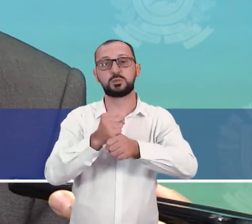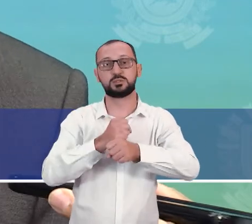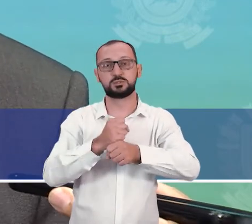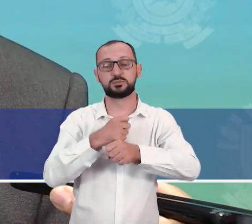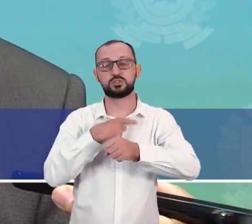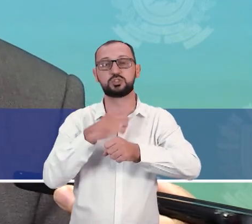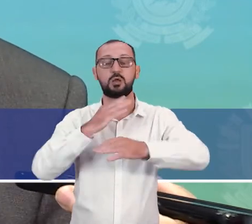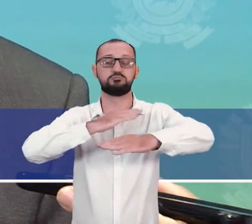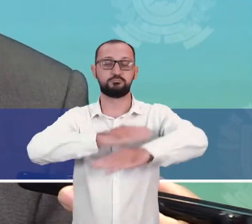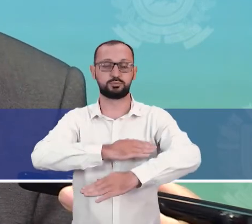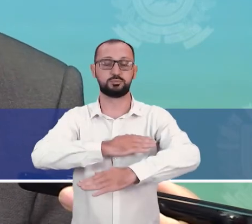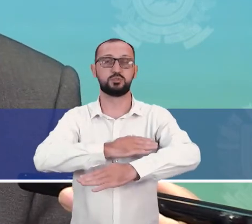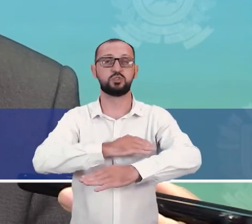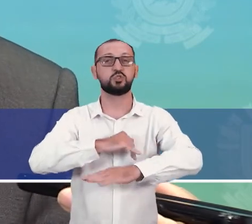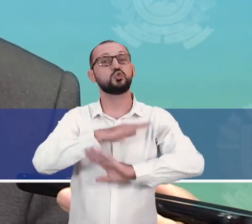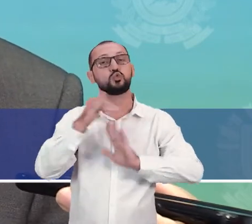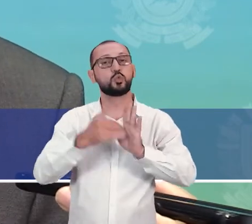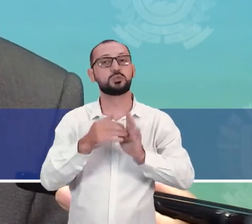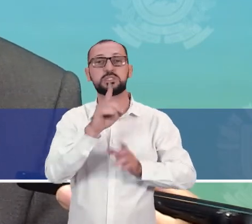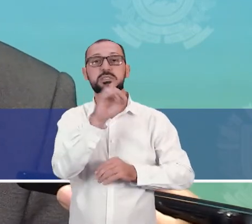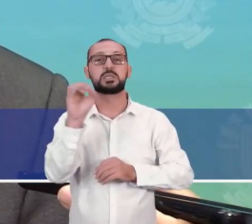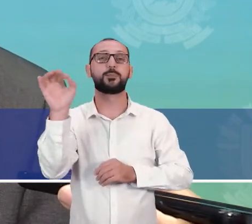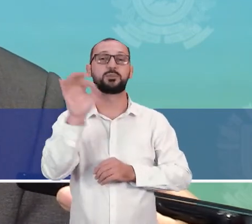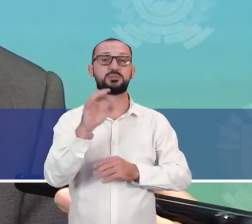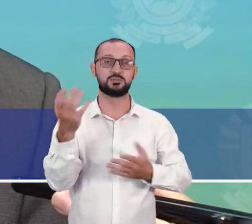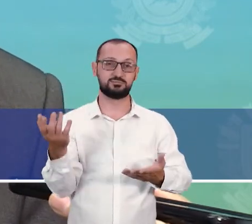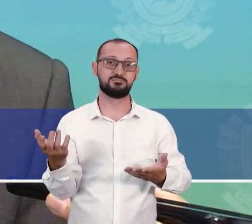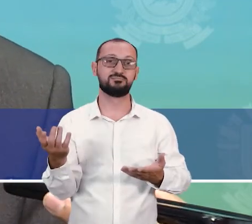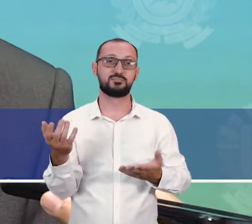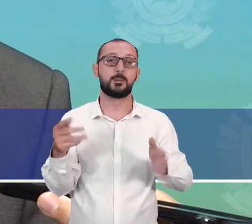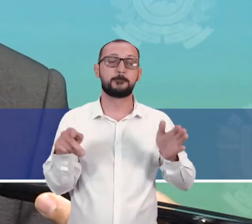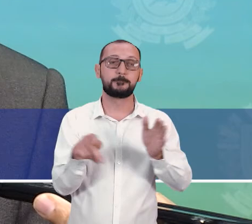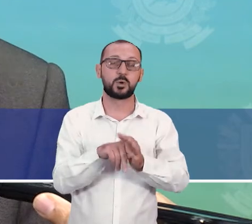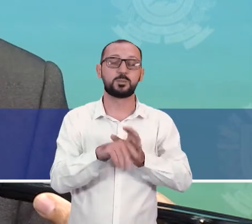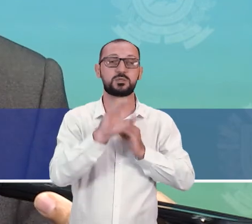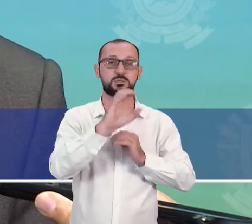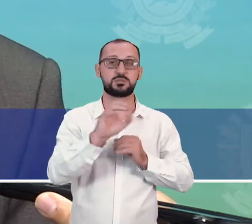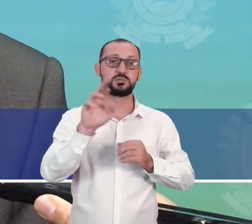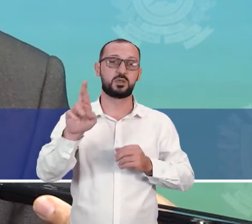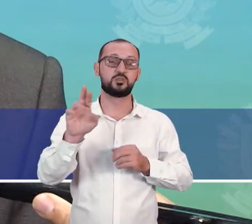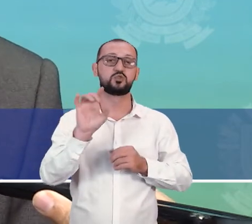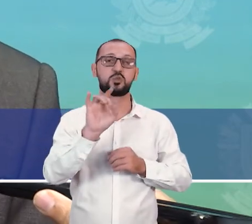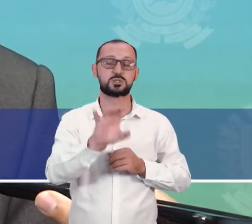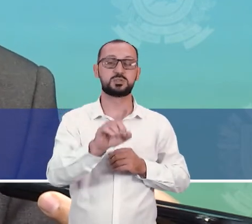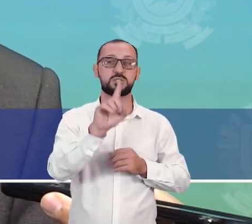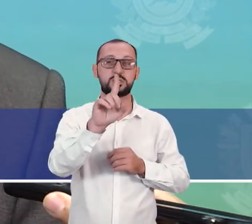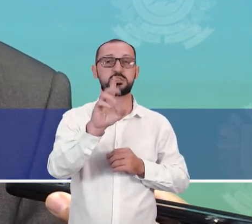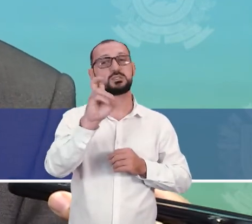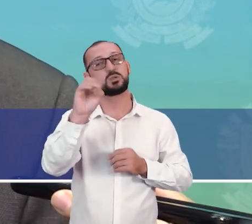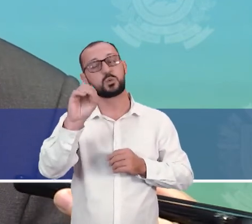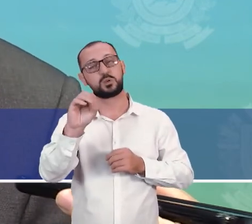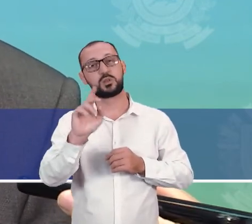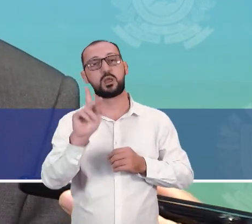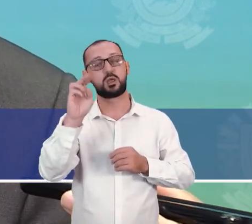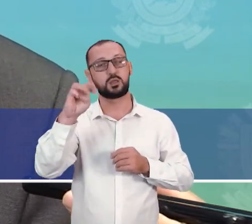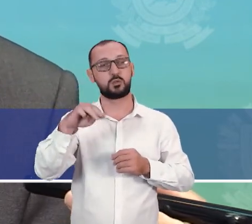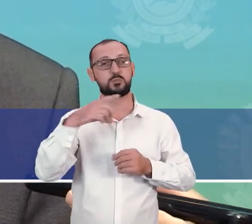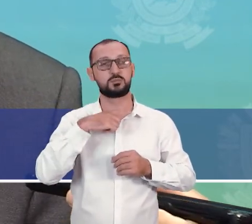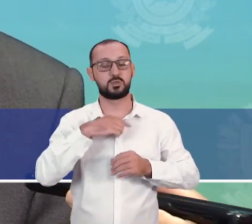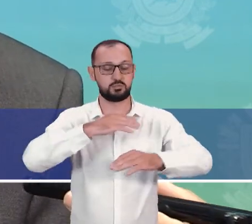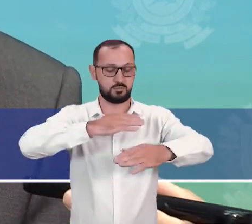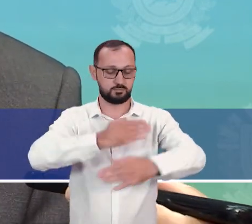ter a duplicação de todo o trecho e, conforme a própria CCR, apenas 150 quilômetros